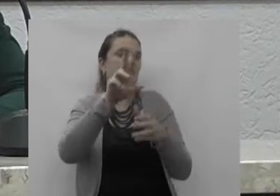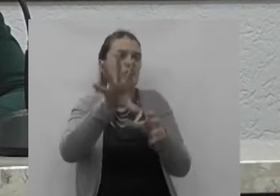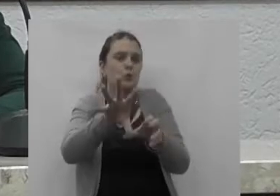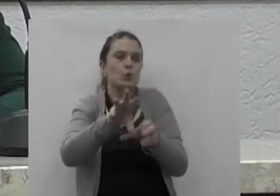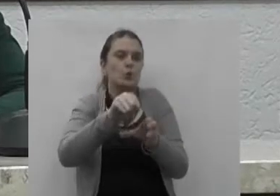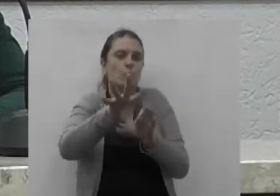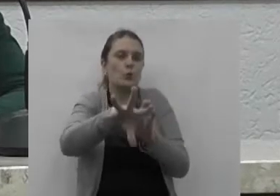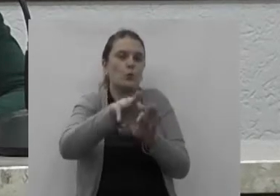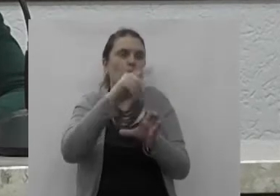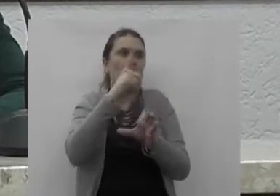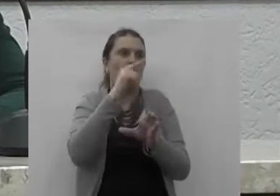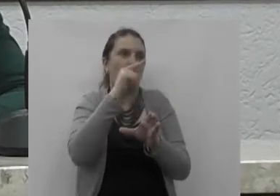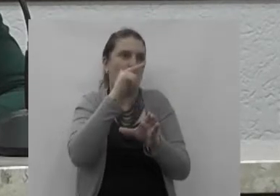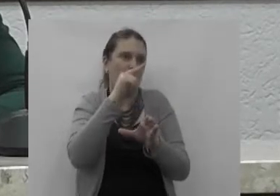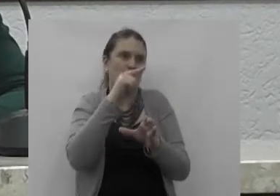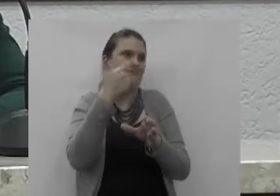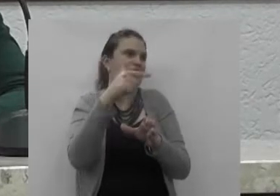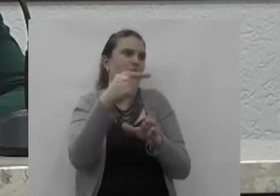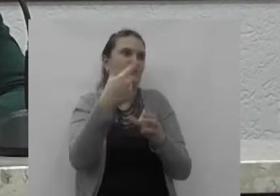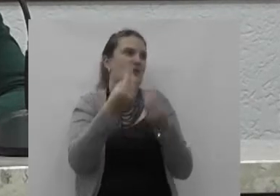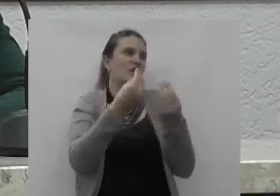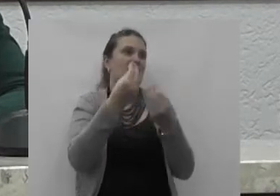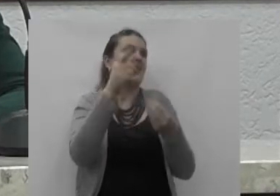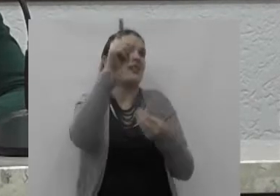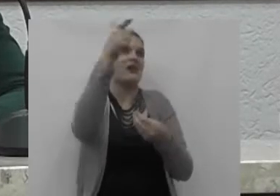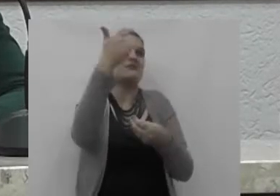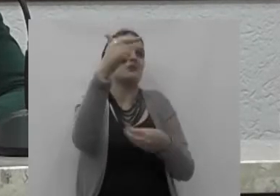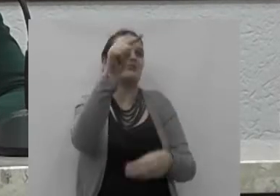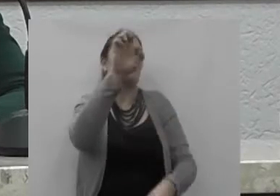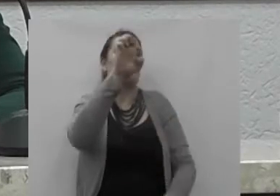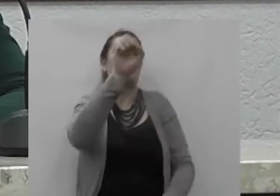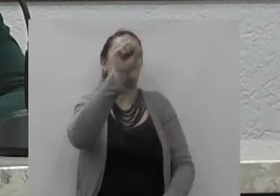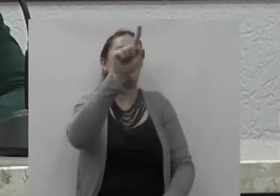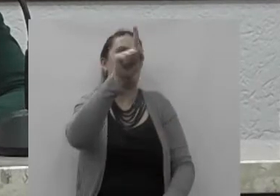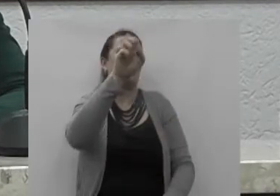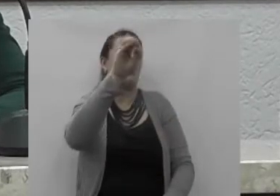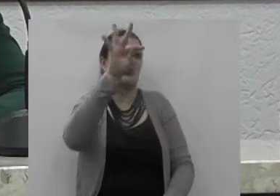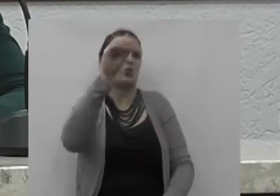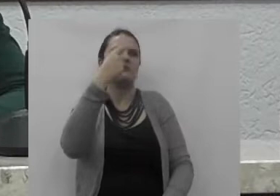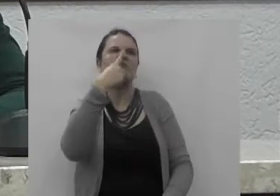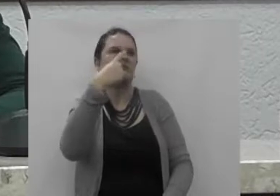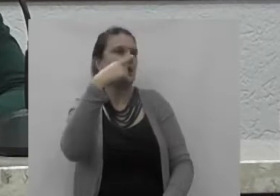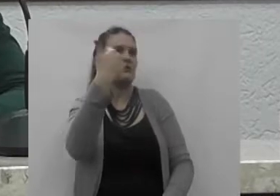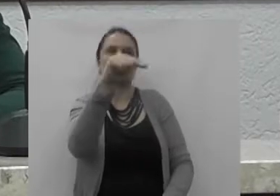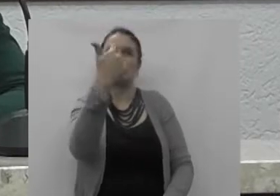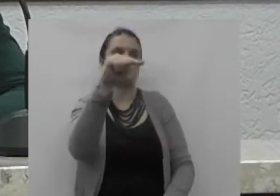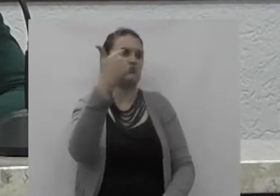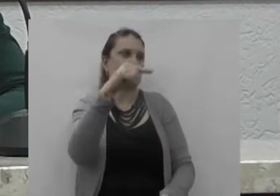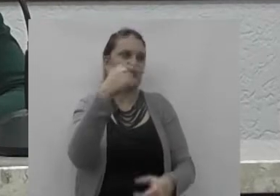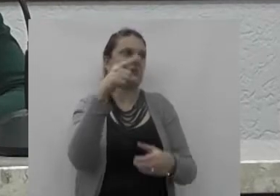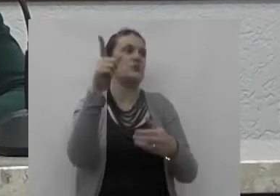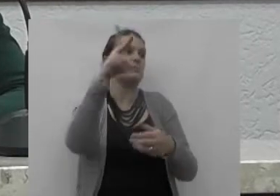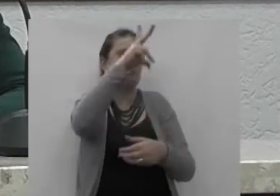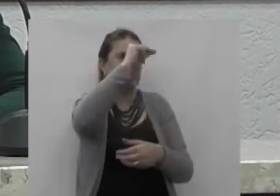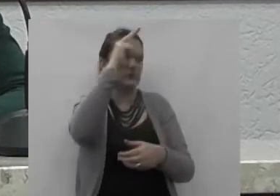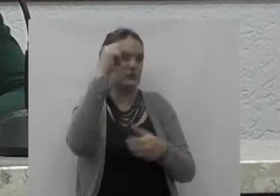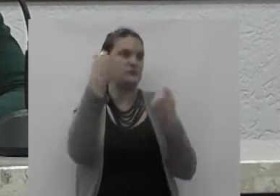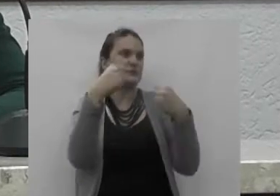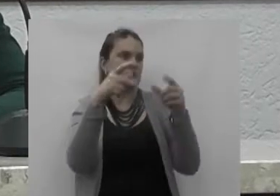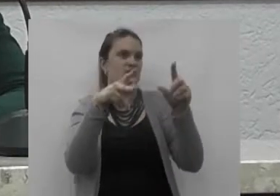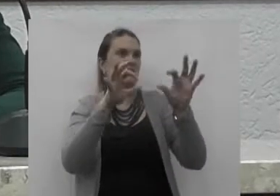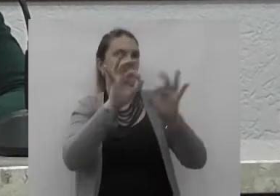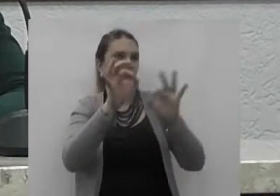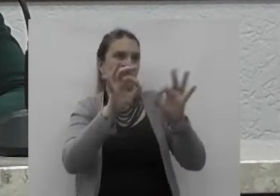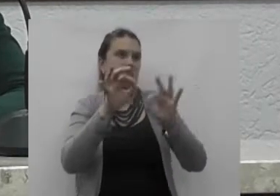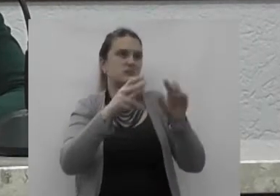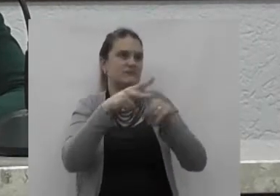os mesmos não dispõem de sistema de esgoto e nem de recursos financeiros suficientes para realizar o serviço